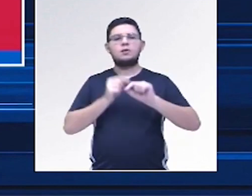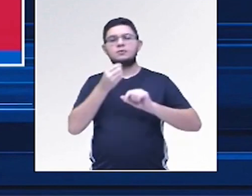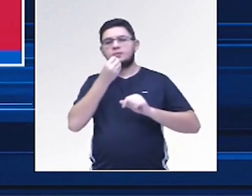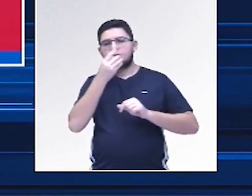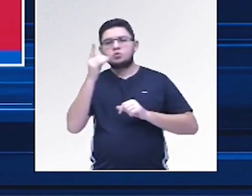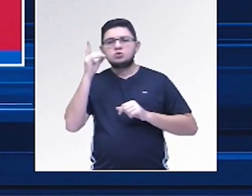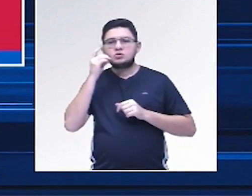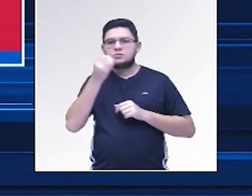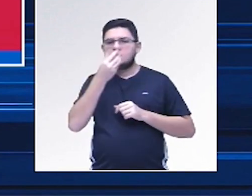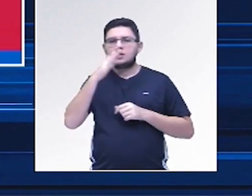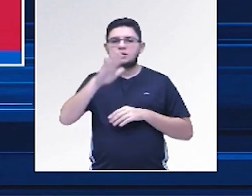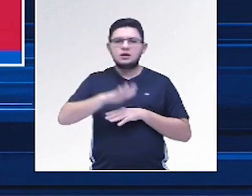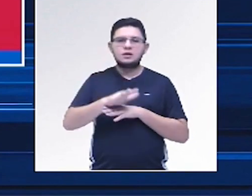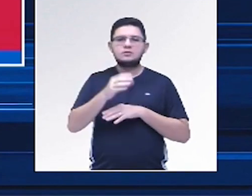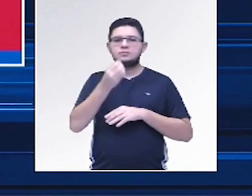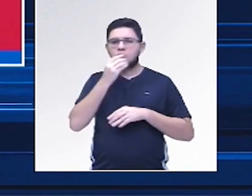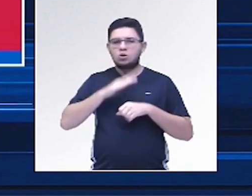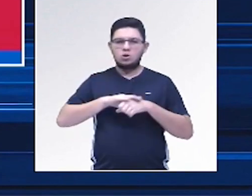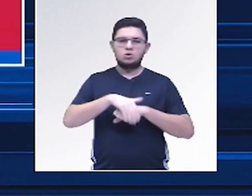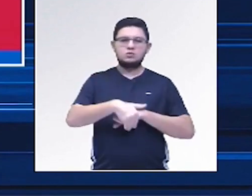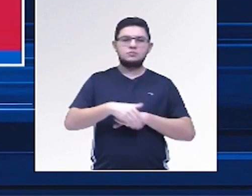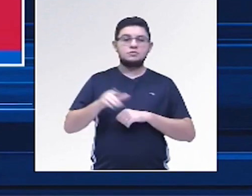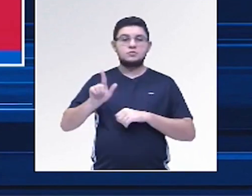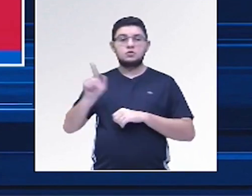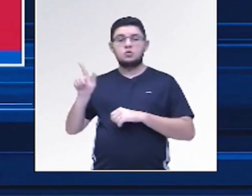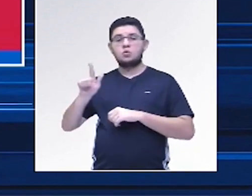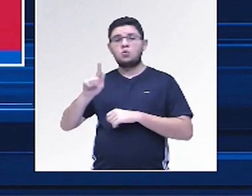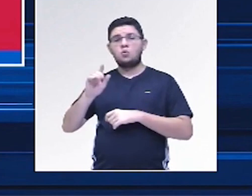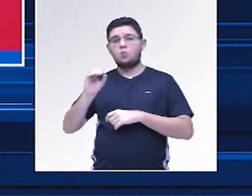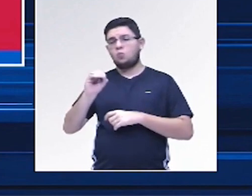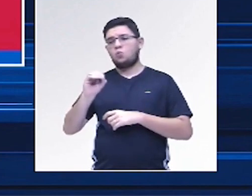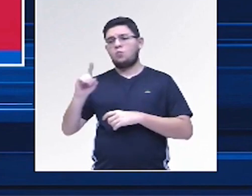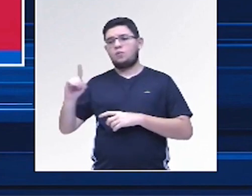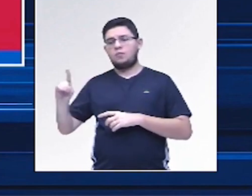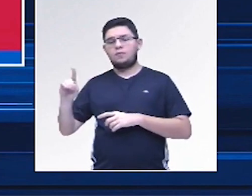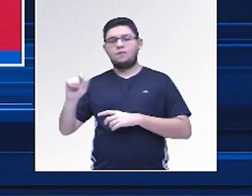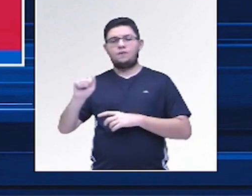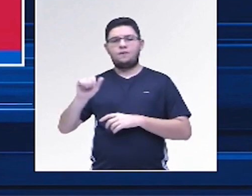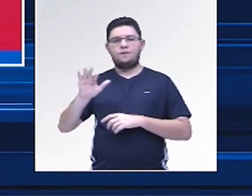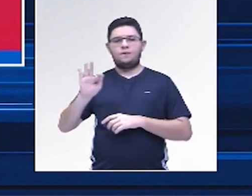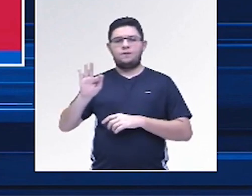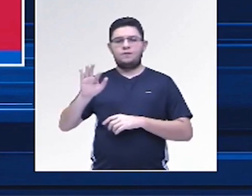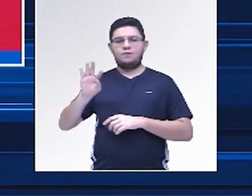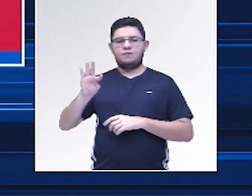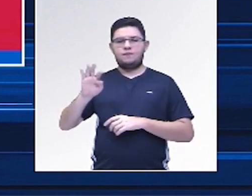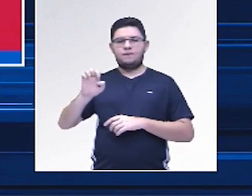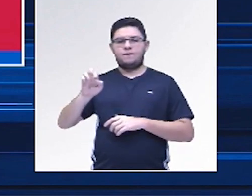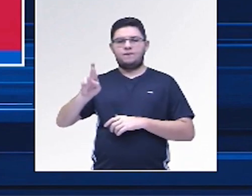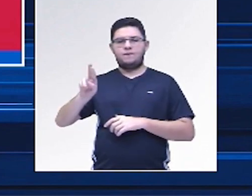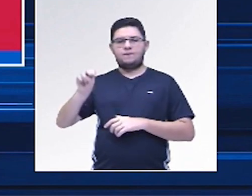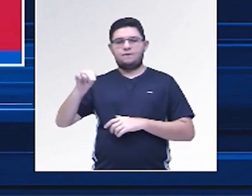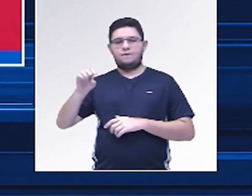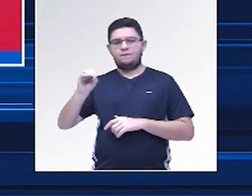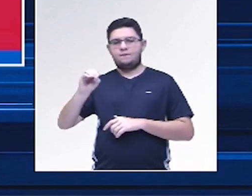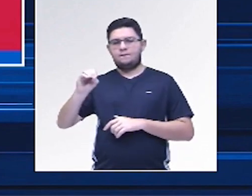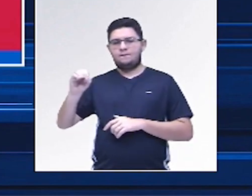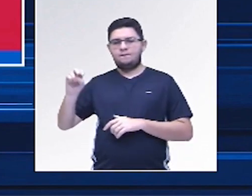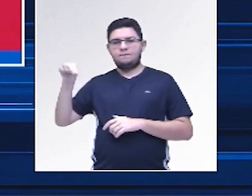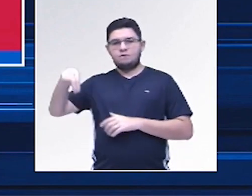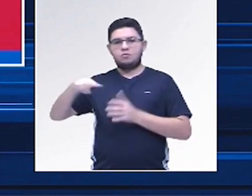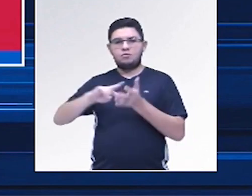dia. A Julia utilizou good afternoon. Good afternoon. I'm Julia. Boa tarde, eu sou a